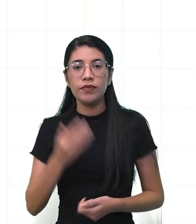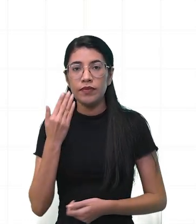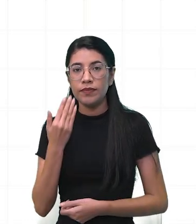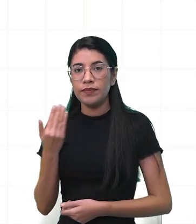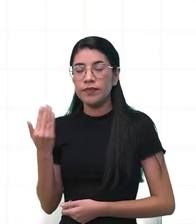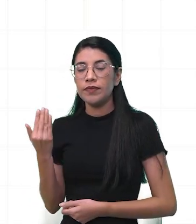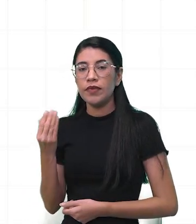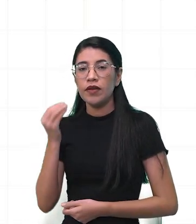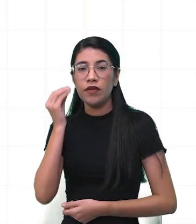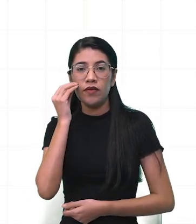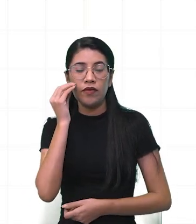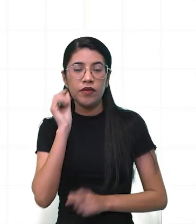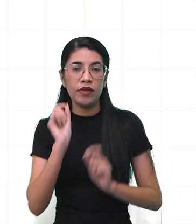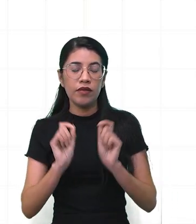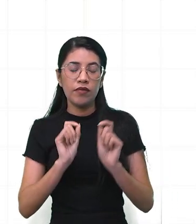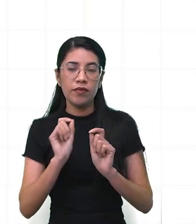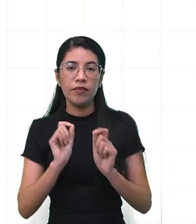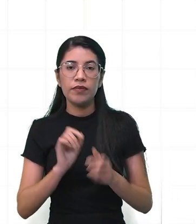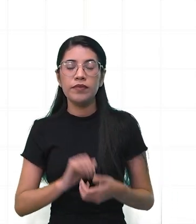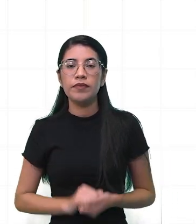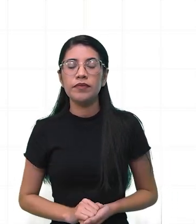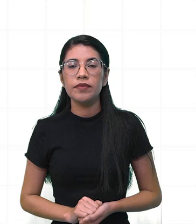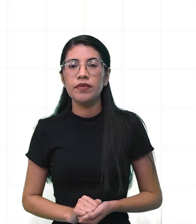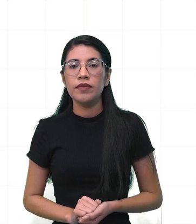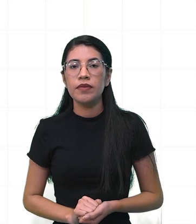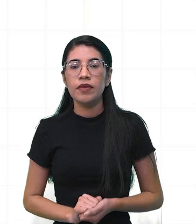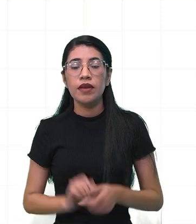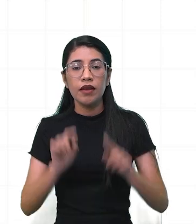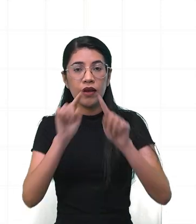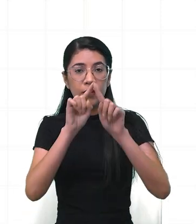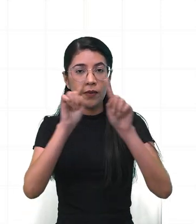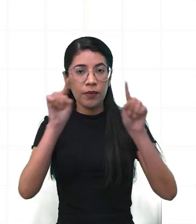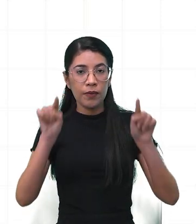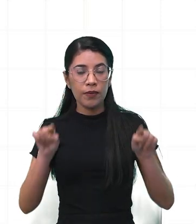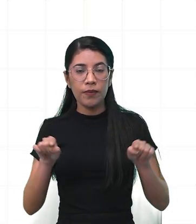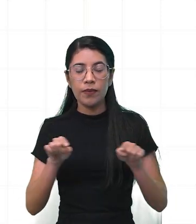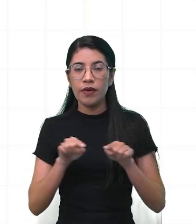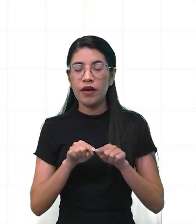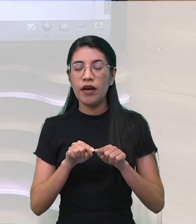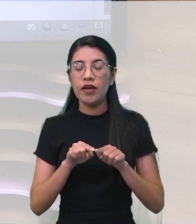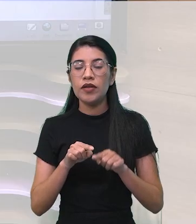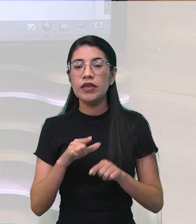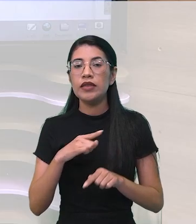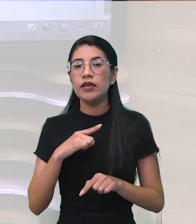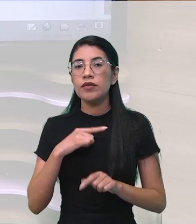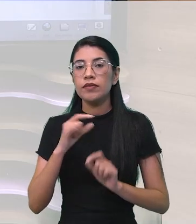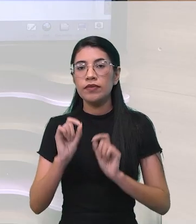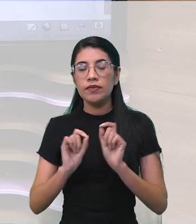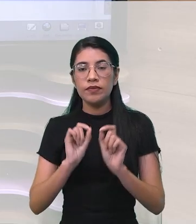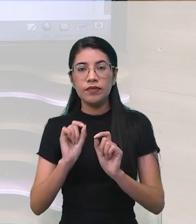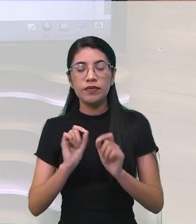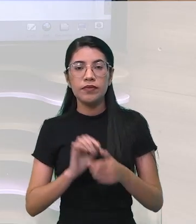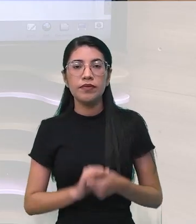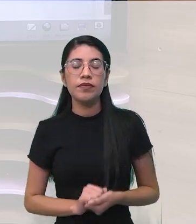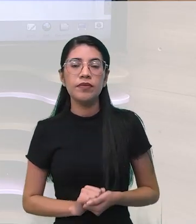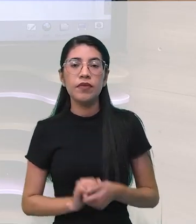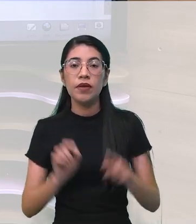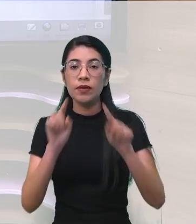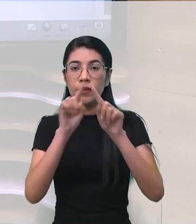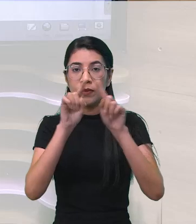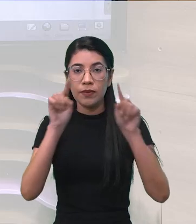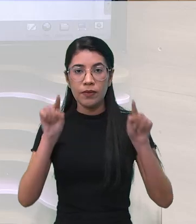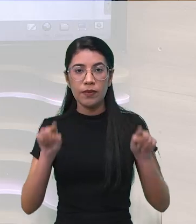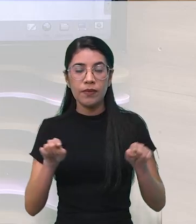o seguinte, como se trata de um quadrado, o que eu tenho? Um quadrado ele